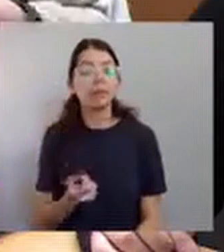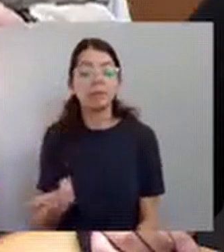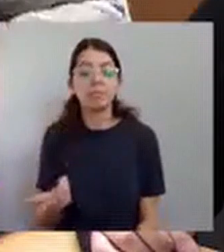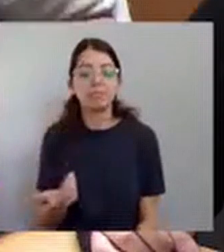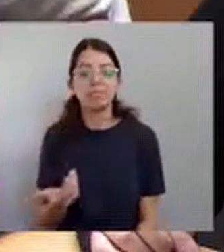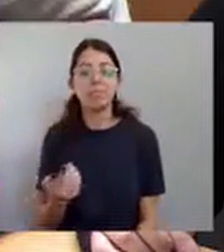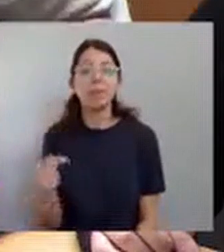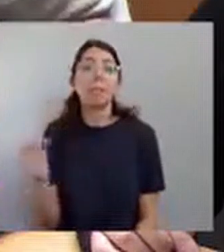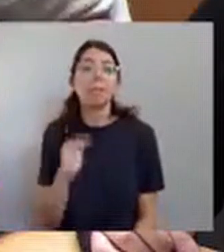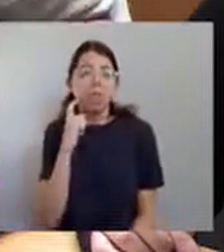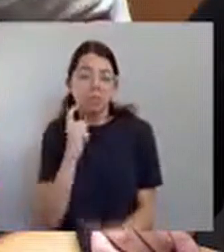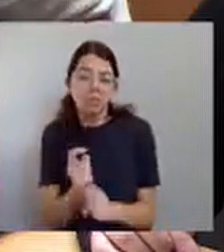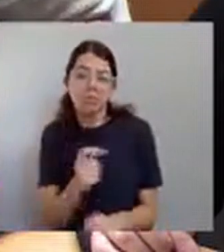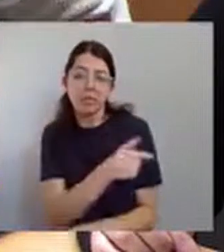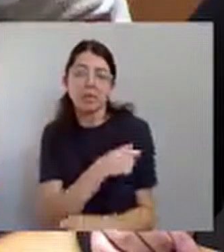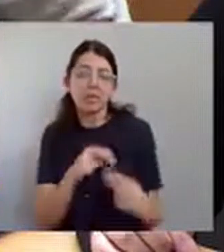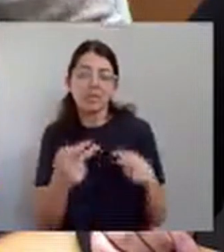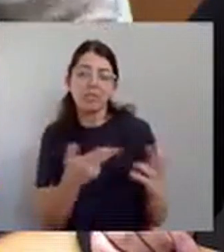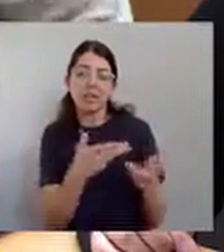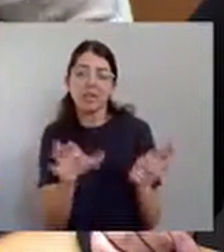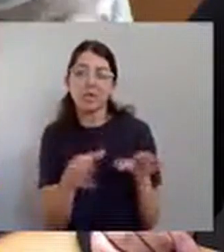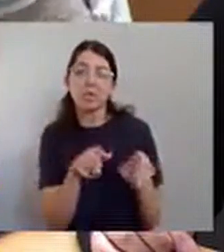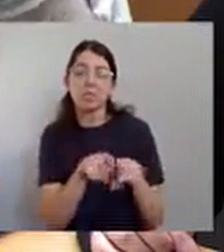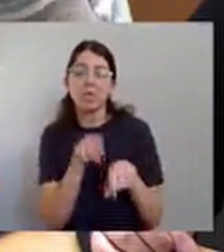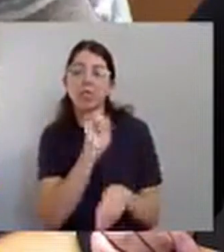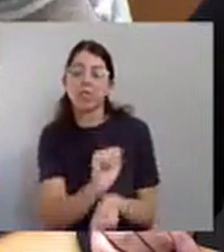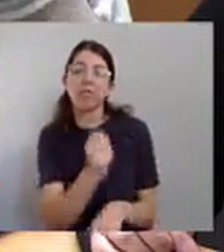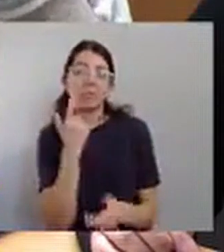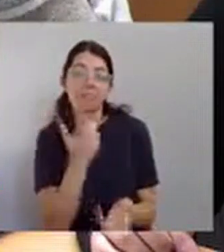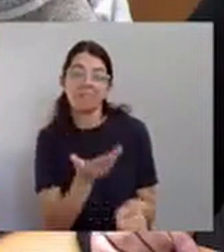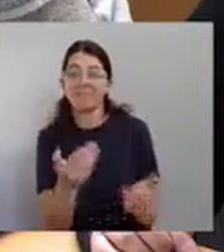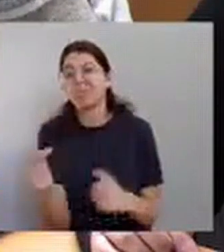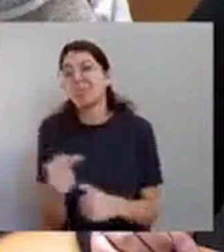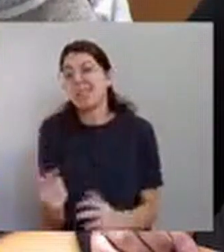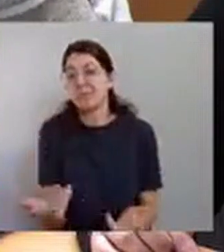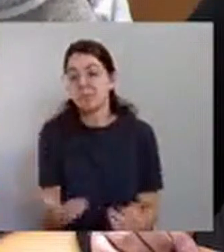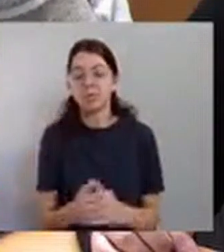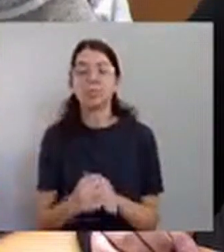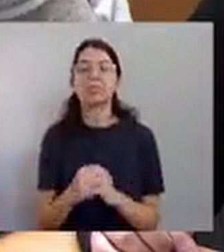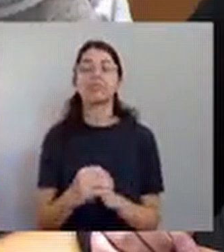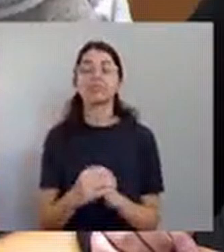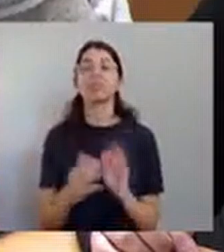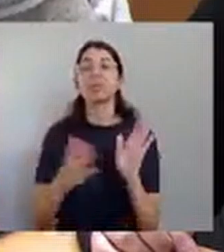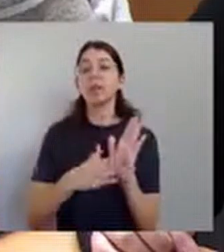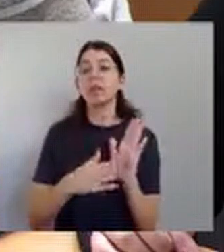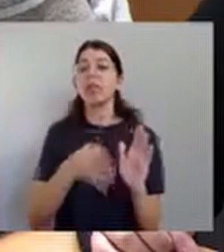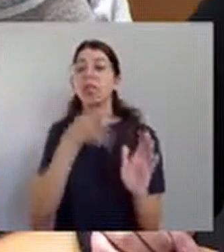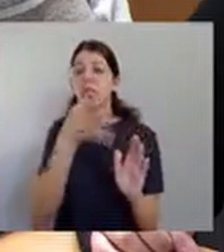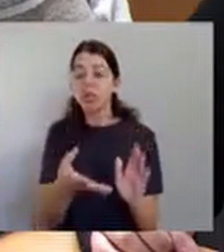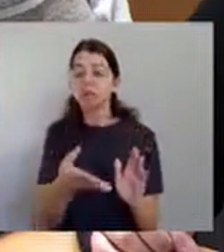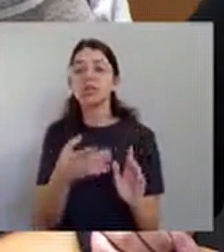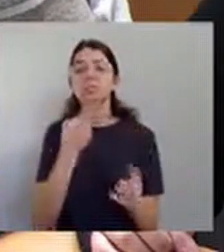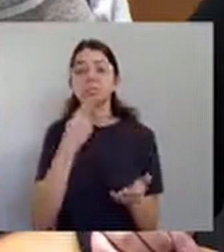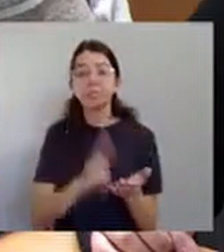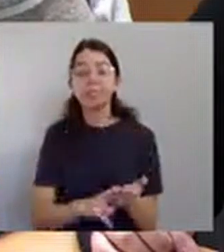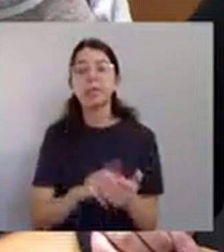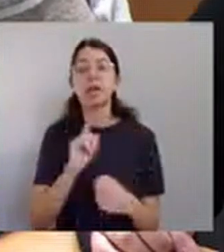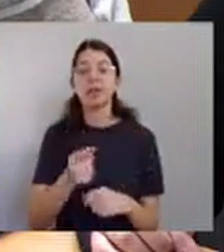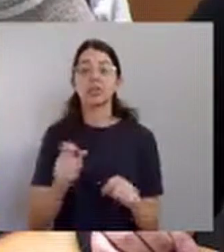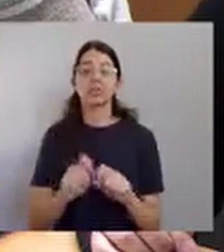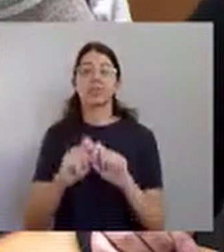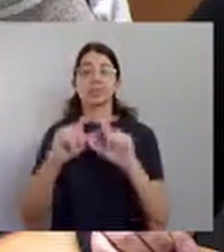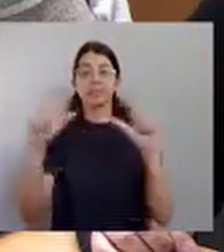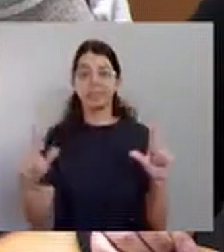com os vereadores do seu grupo político. A prova do que dizemos e é verdade é que indo hoje ao Salão Nobre dos Vereadores, a